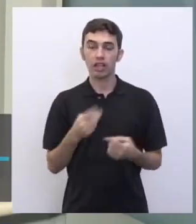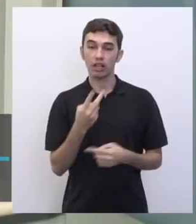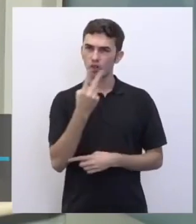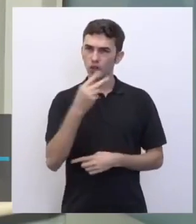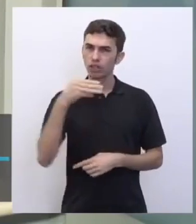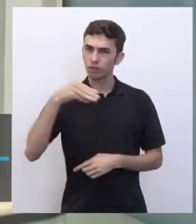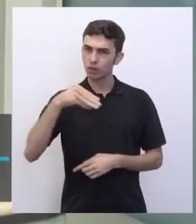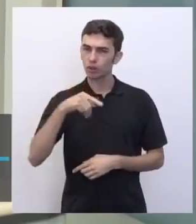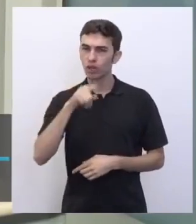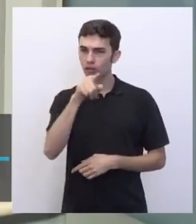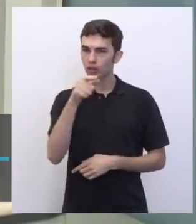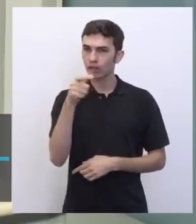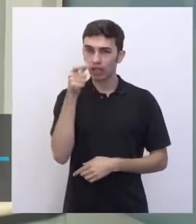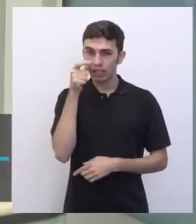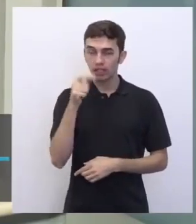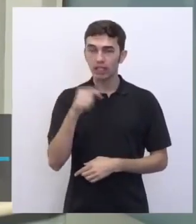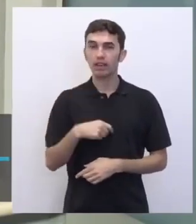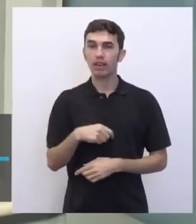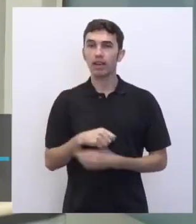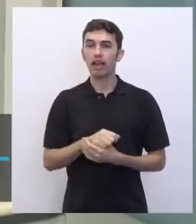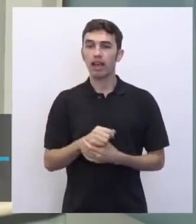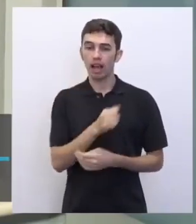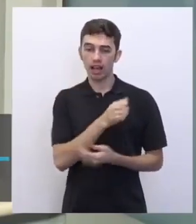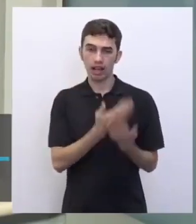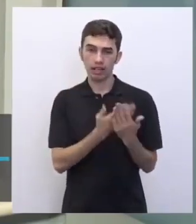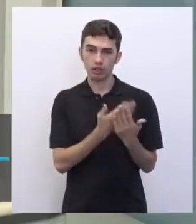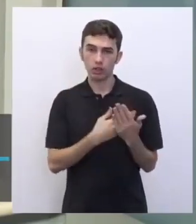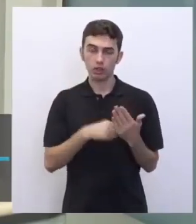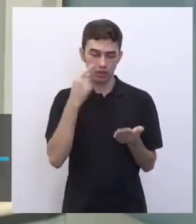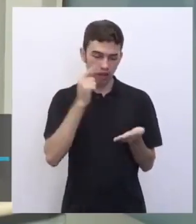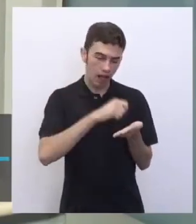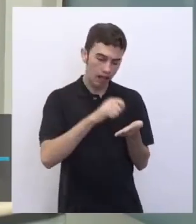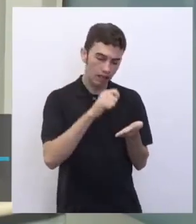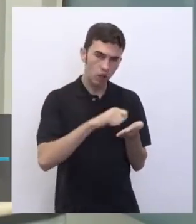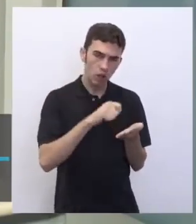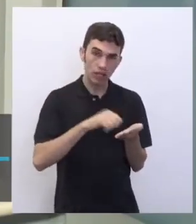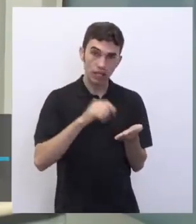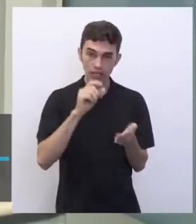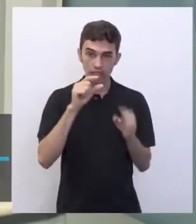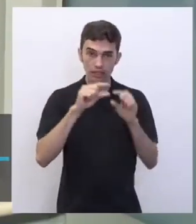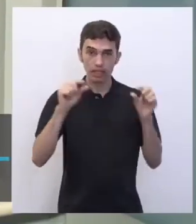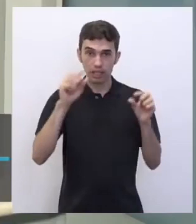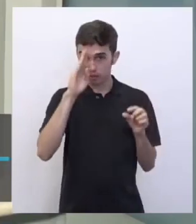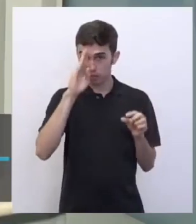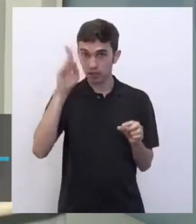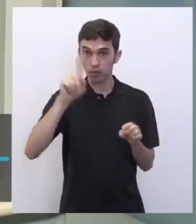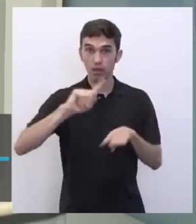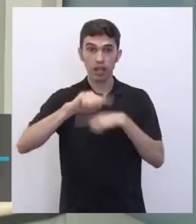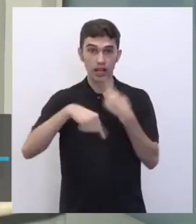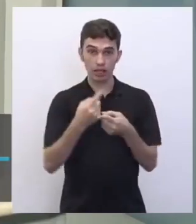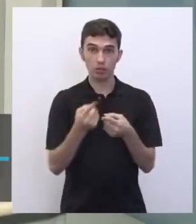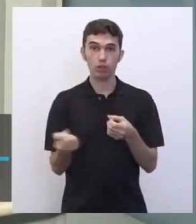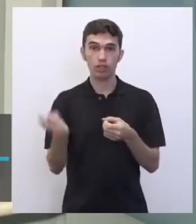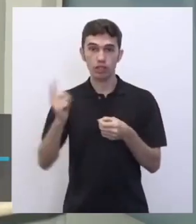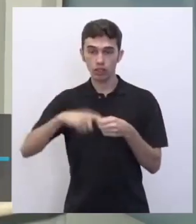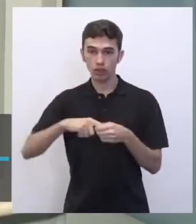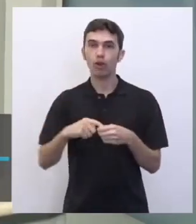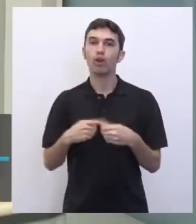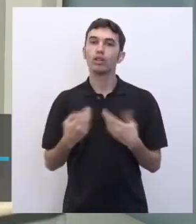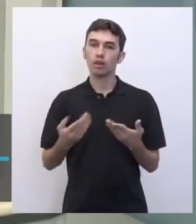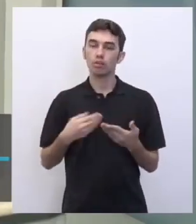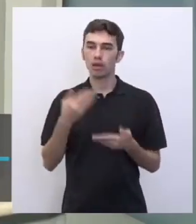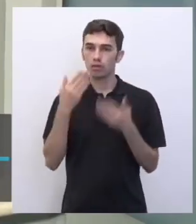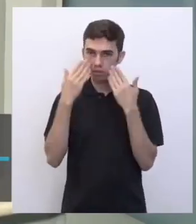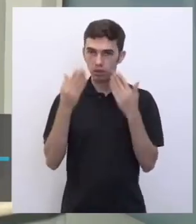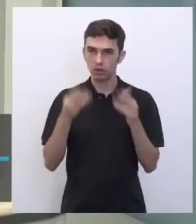importante você, estudante, que você registre as ideias principais, que a gente volta daqui a pouco para dar continuidade à